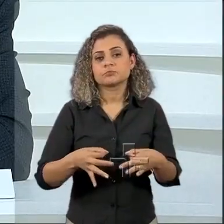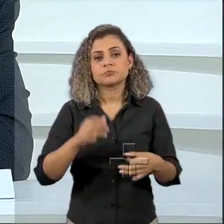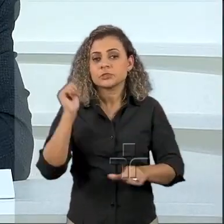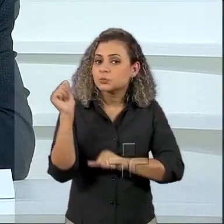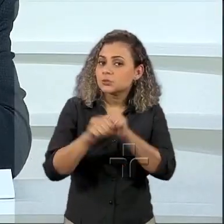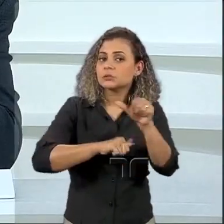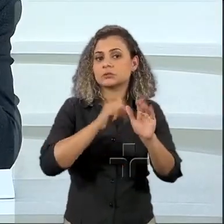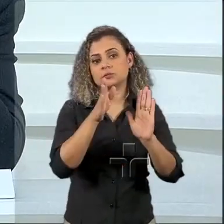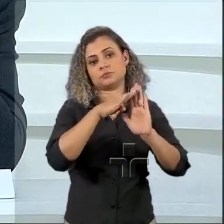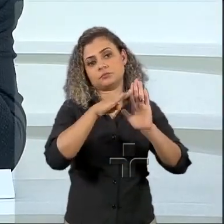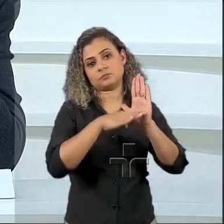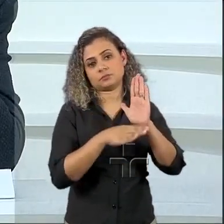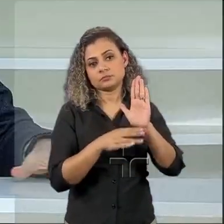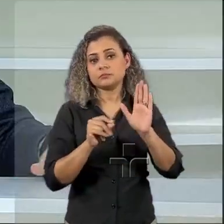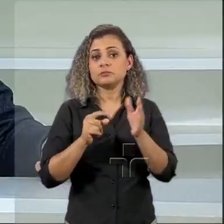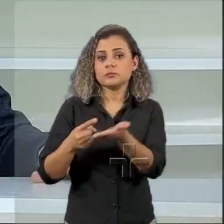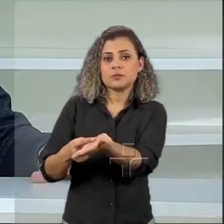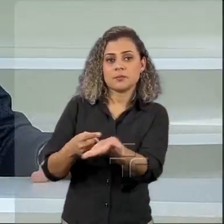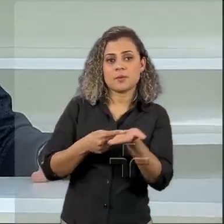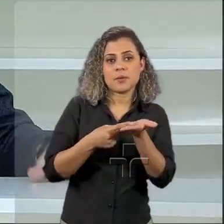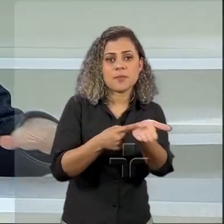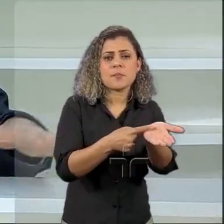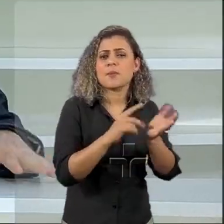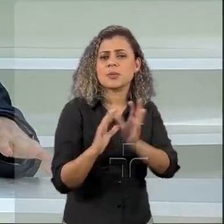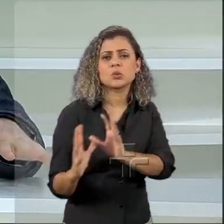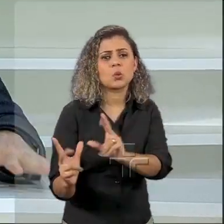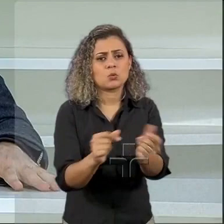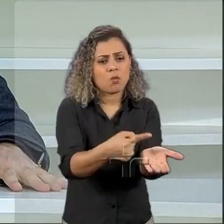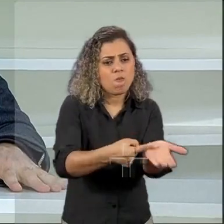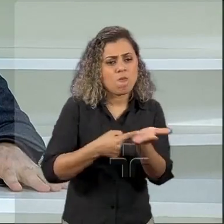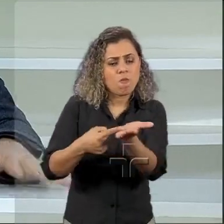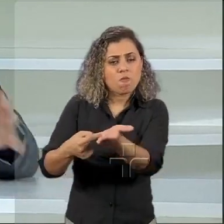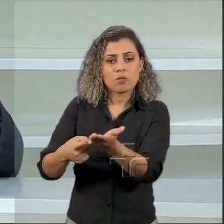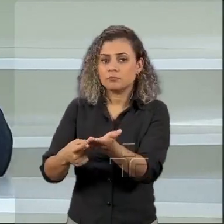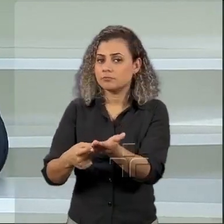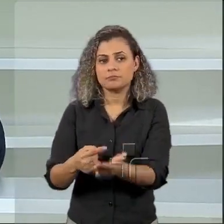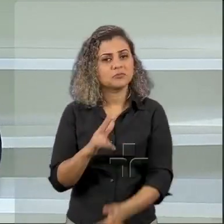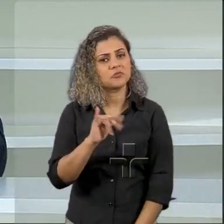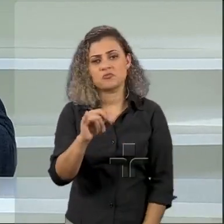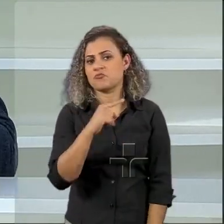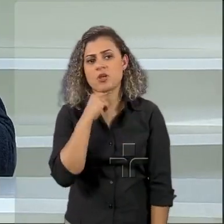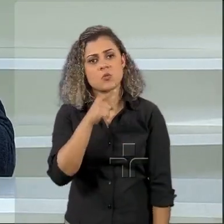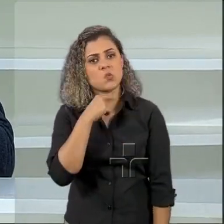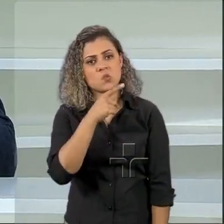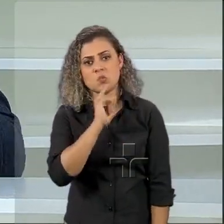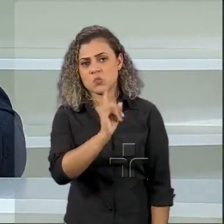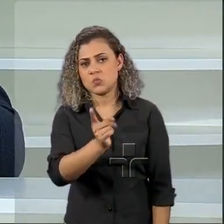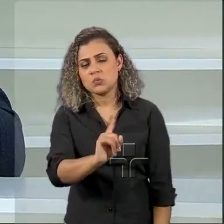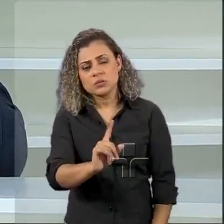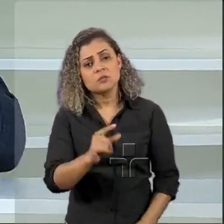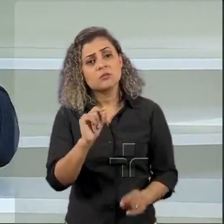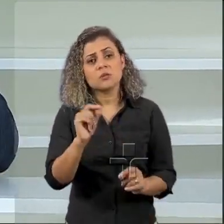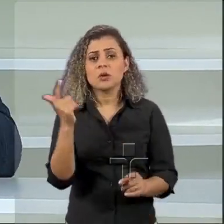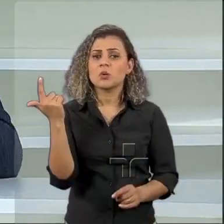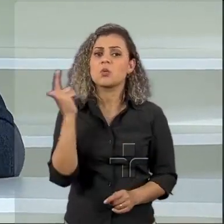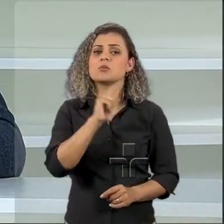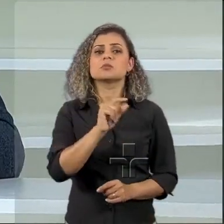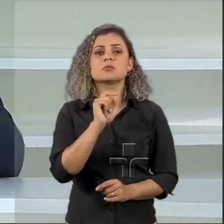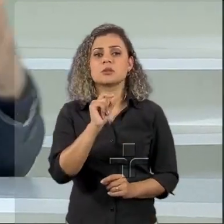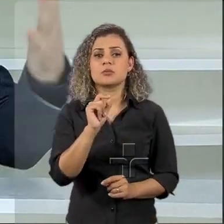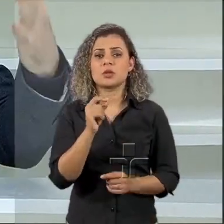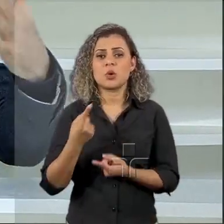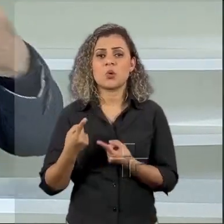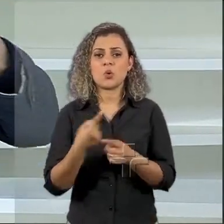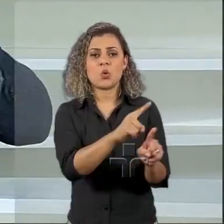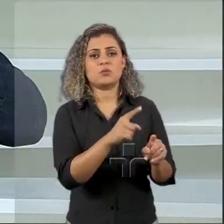de projetos. programa, negociação com todo mundo, etc. e tal, não vai ser possível superar esse super